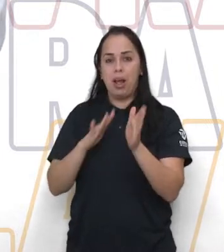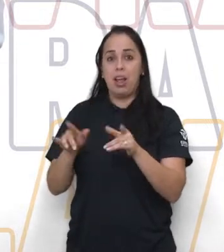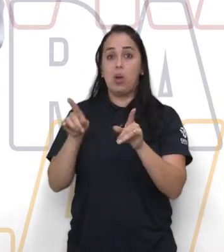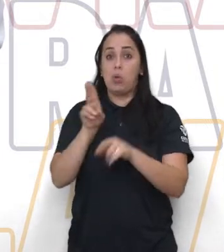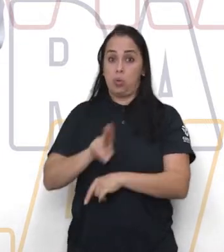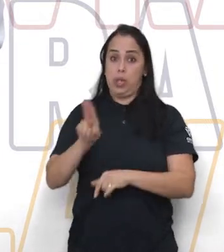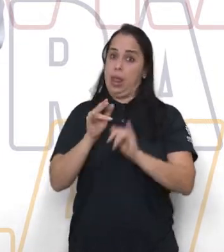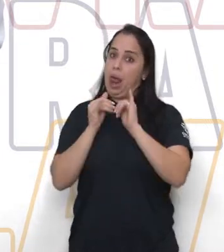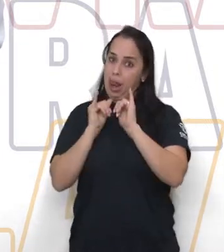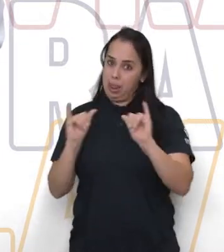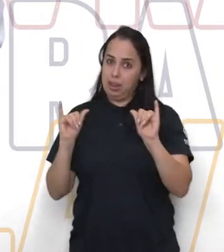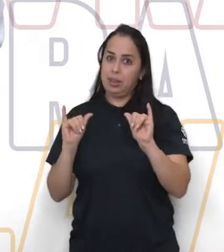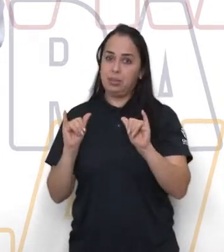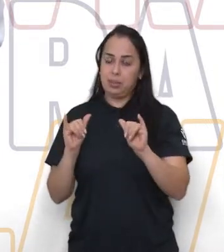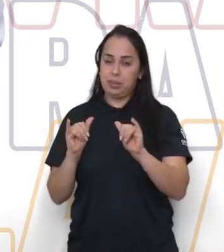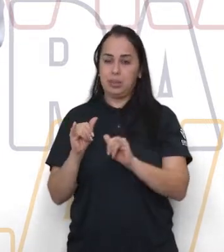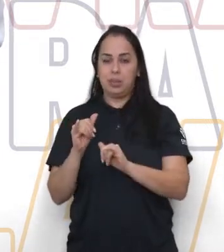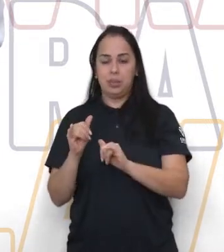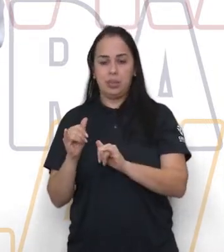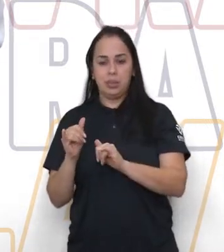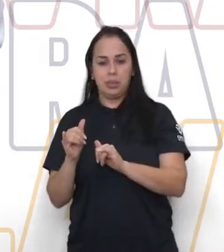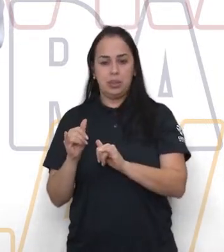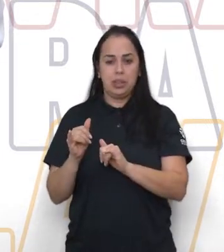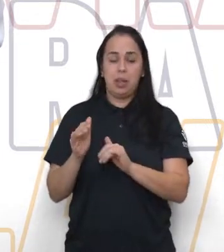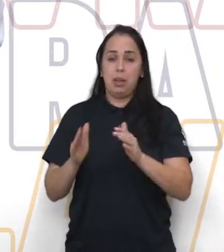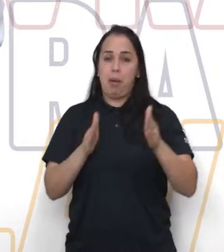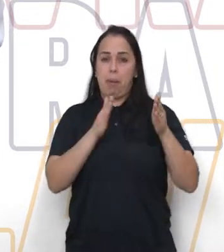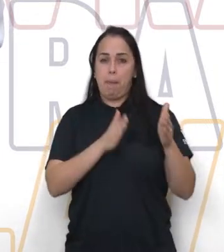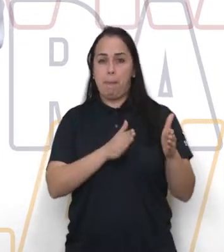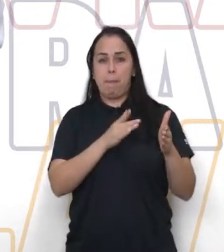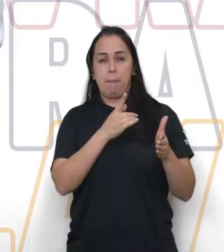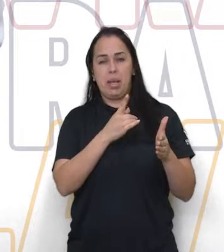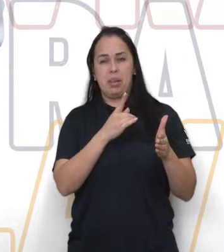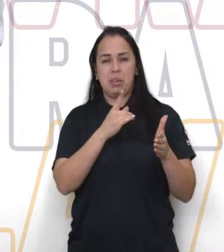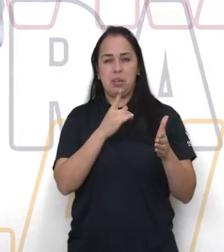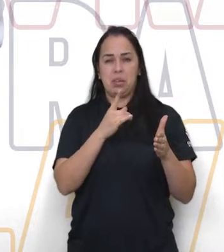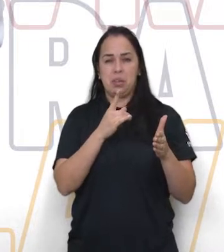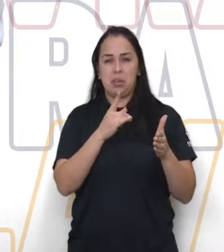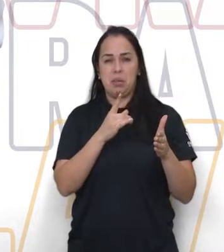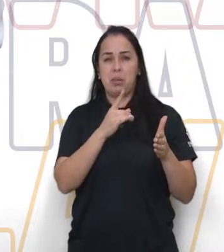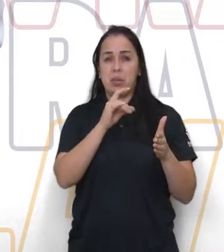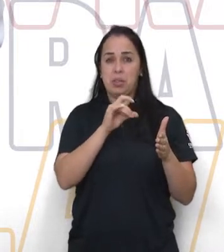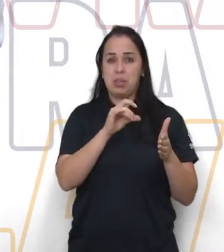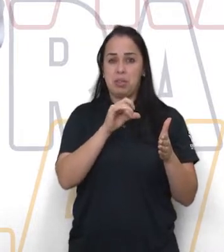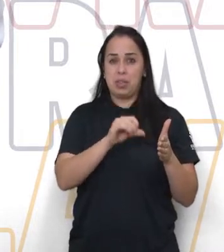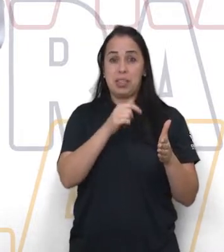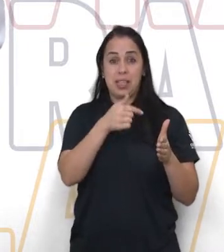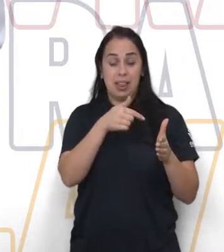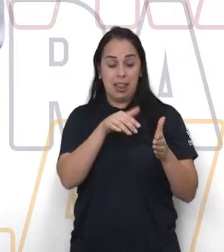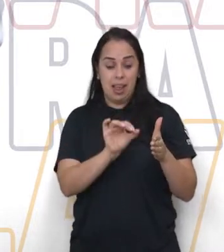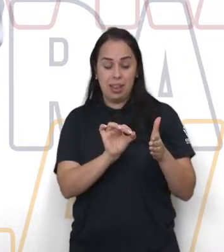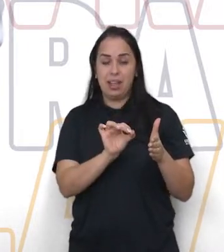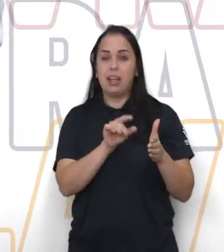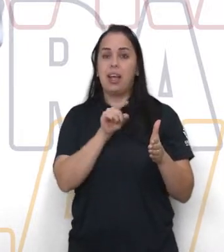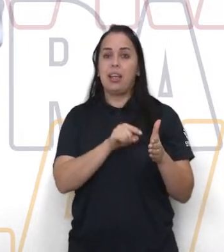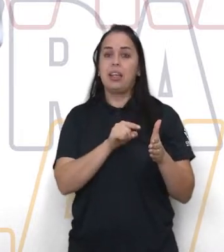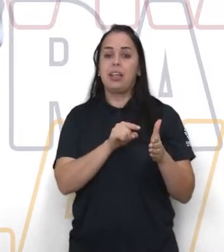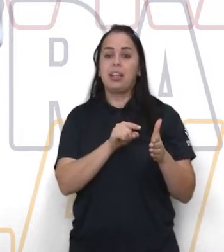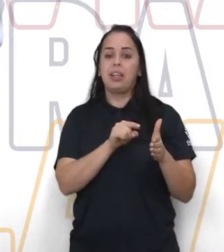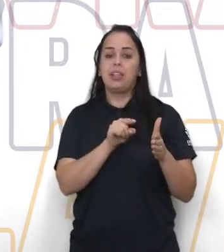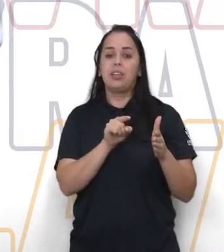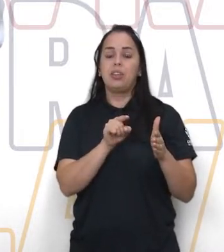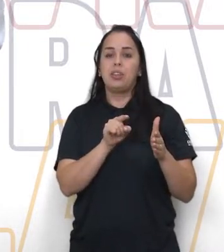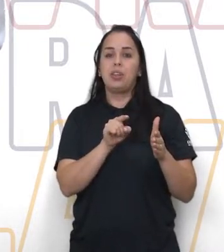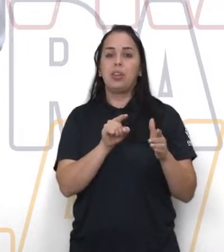usando eletricidade em as luzes 69170 veio a questão